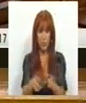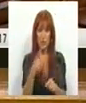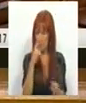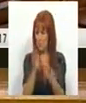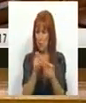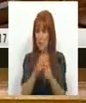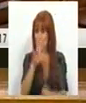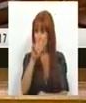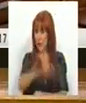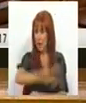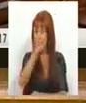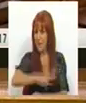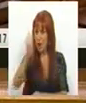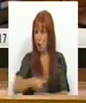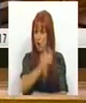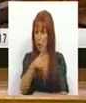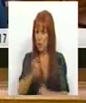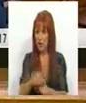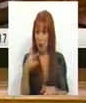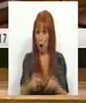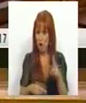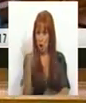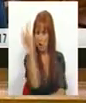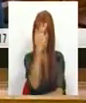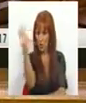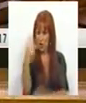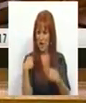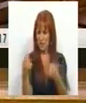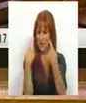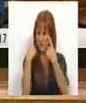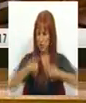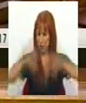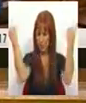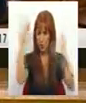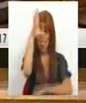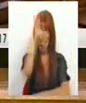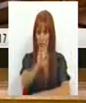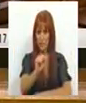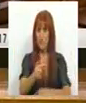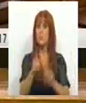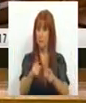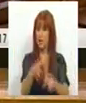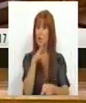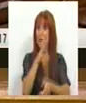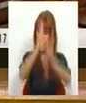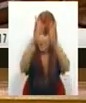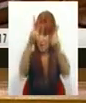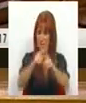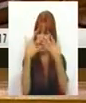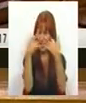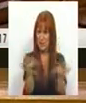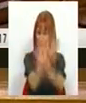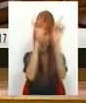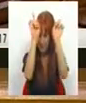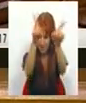muito próximo dos 1.000 milhões de euros de cortes permanentes na despesa pública que o Governo deve explicar por